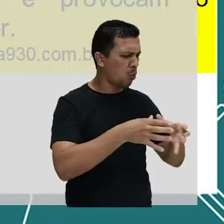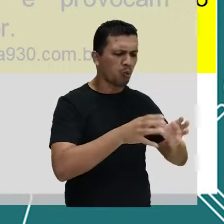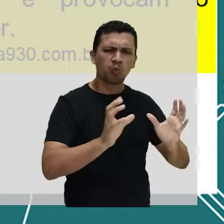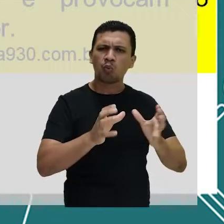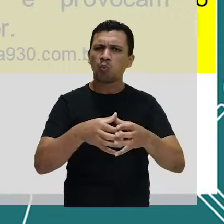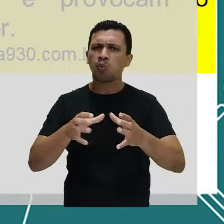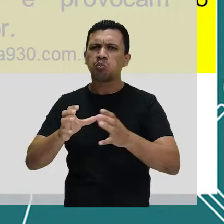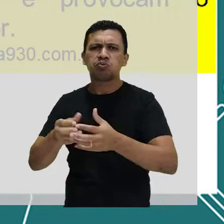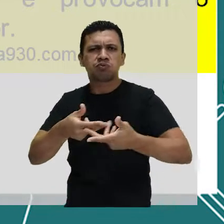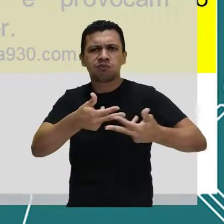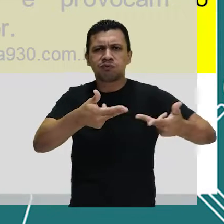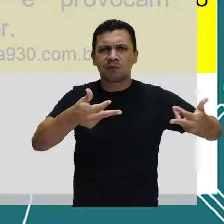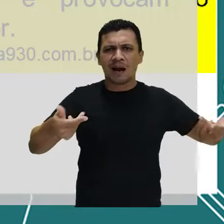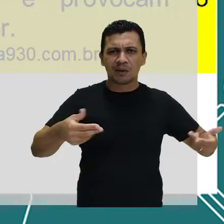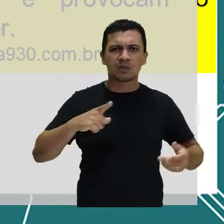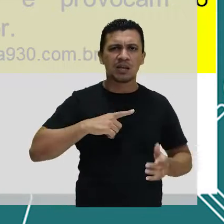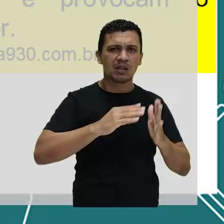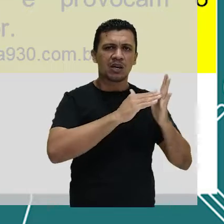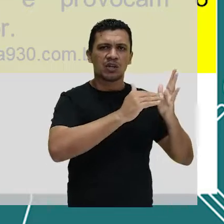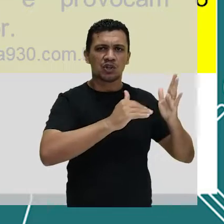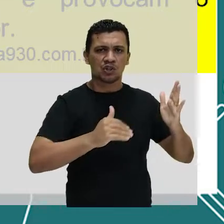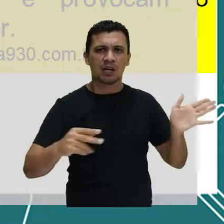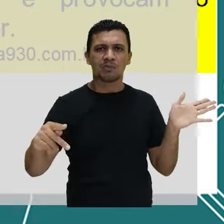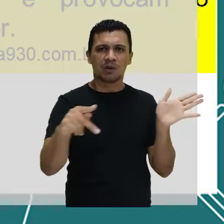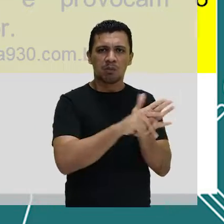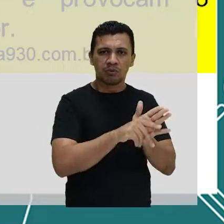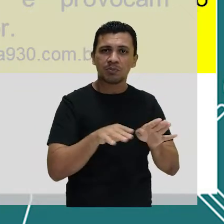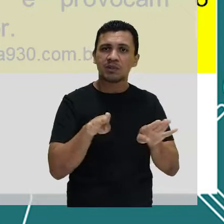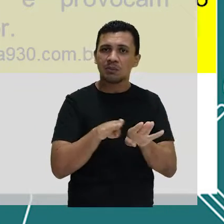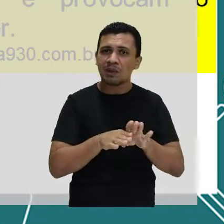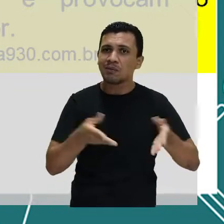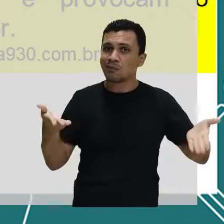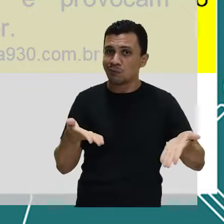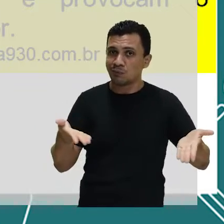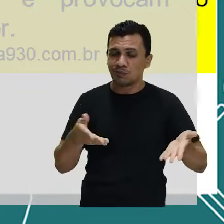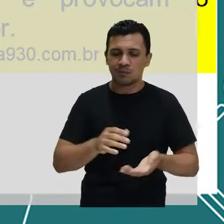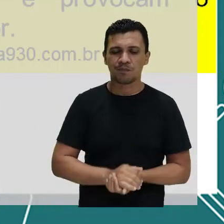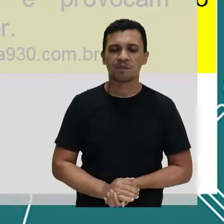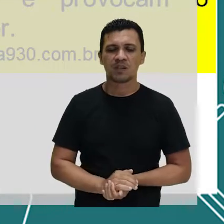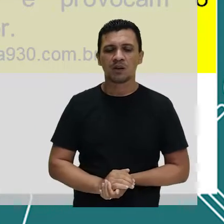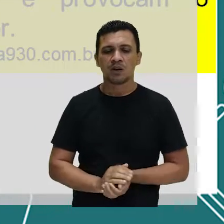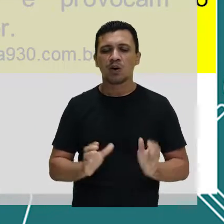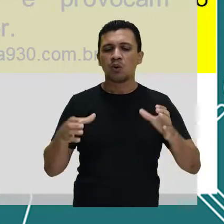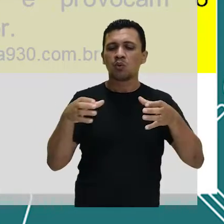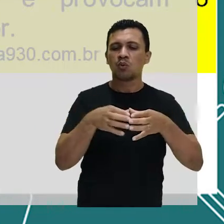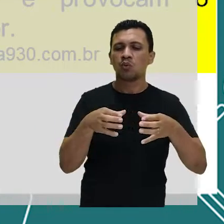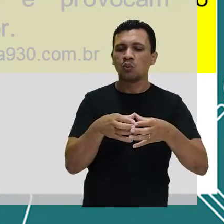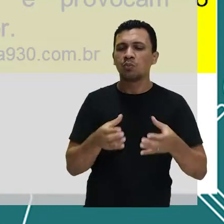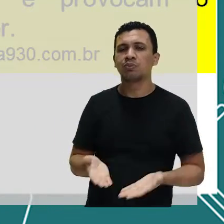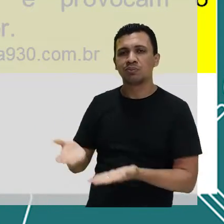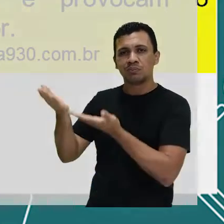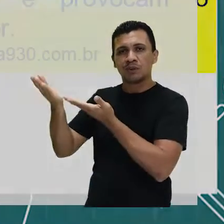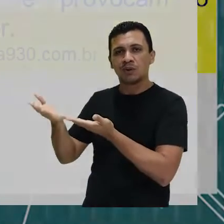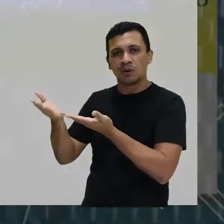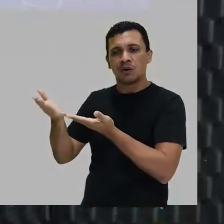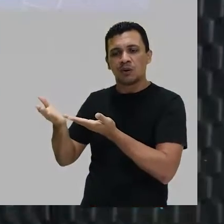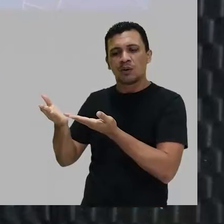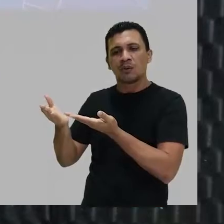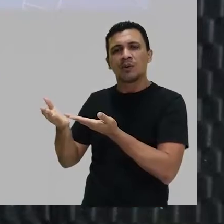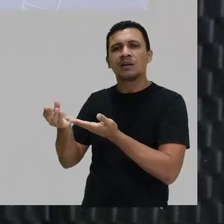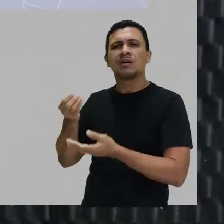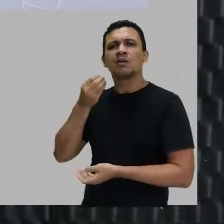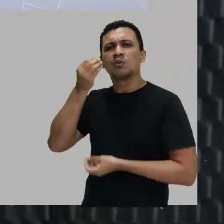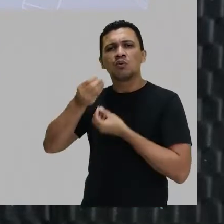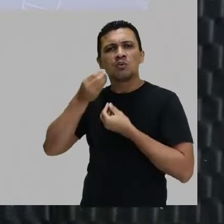que têm estéticas próprias e contemporâneas. Exemplo, o grupo Oficina Multimédia, o que eles trabalham? Com